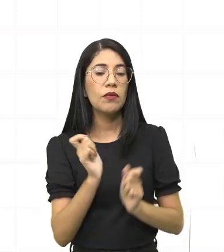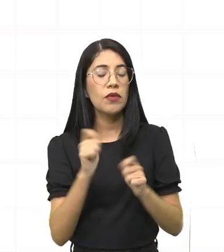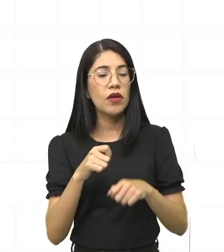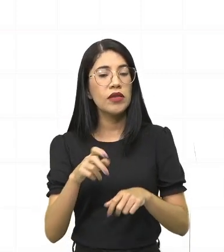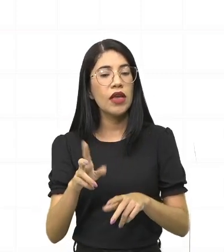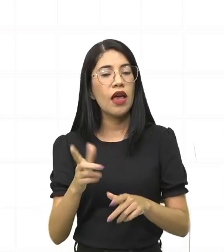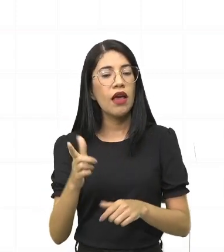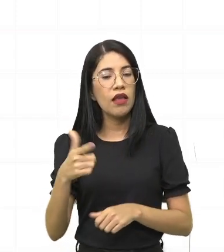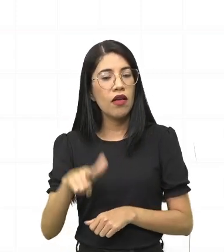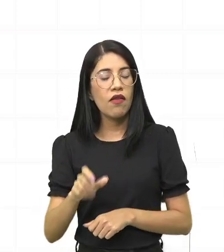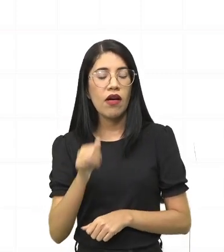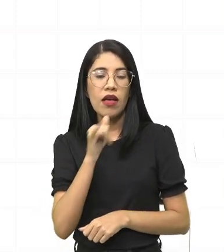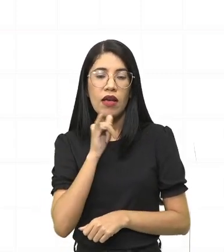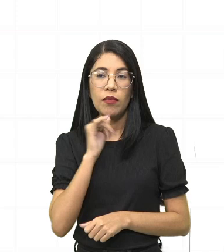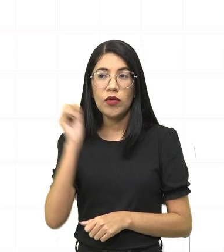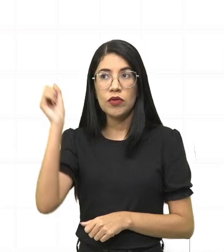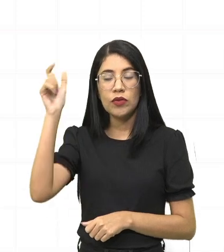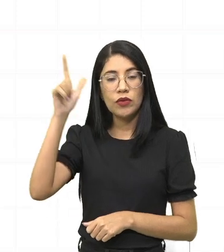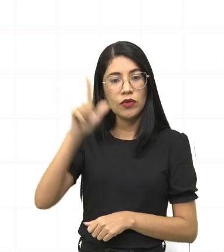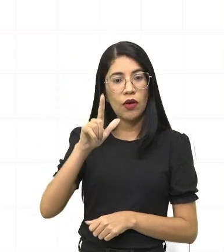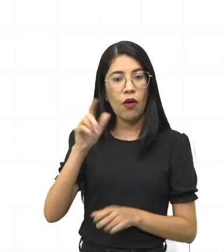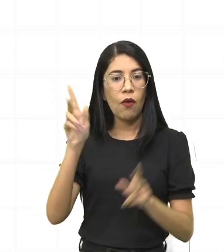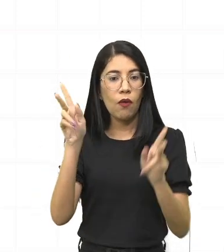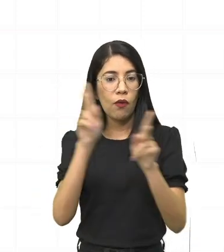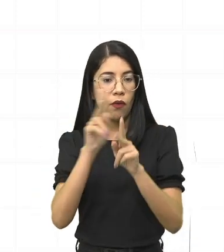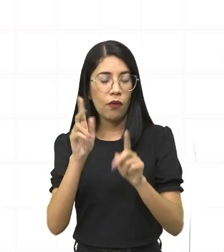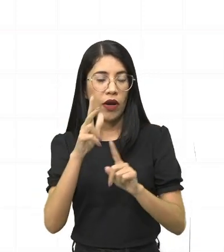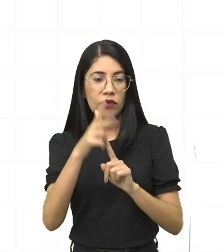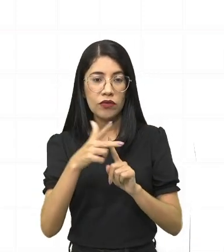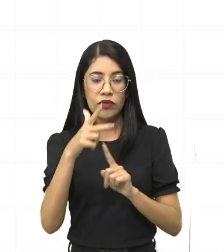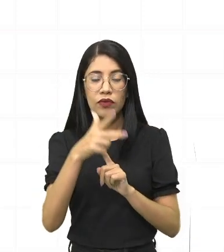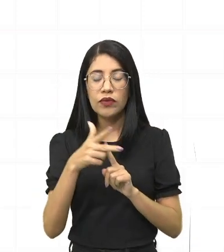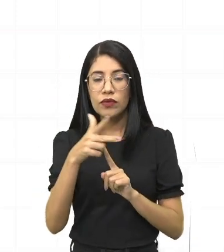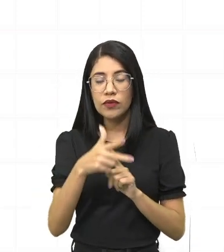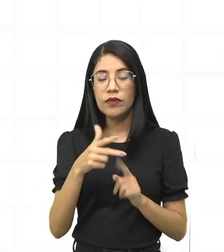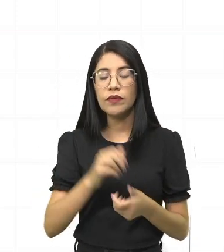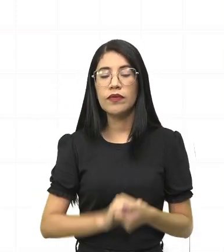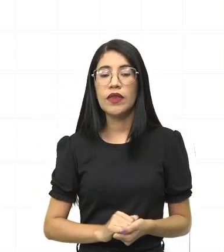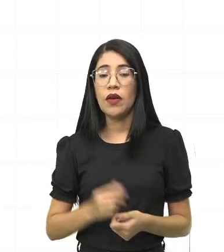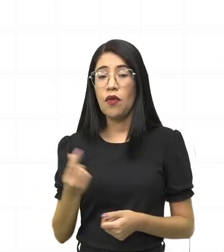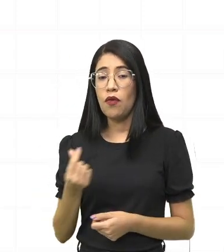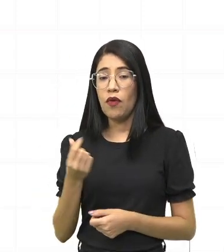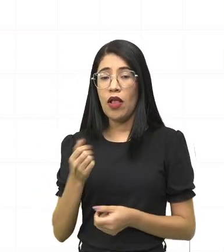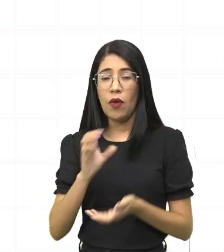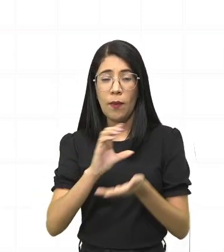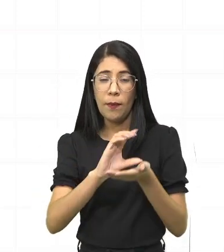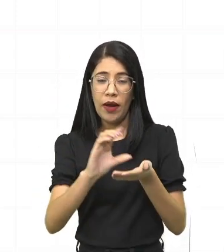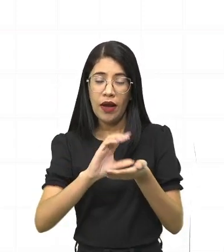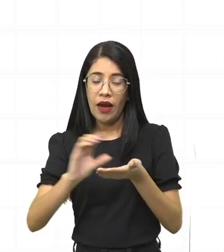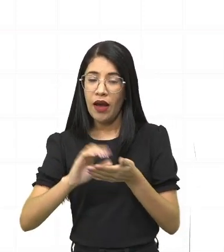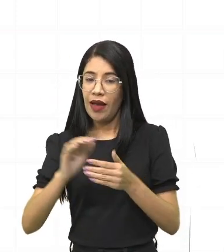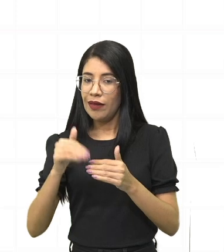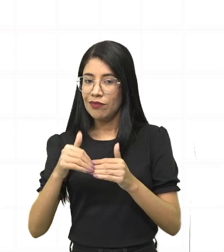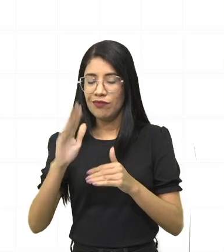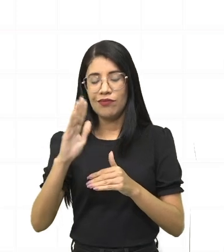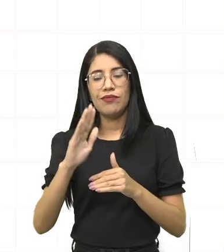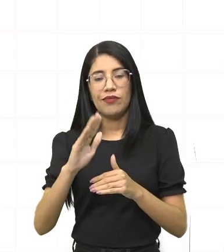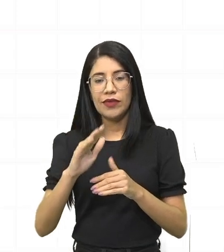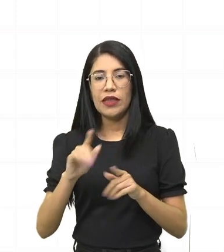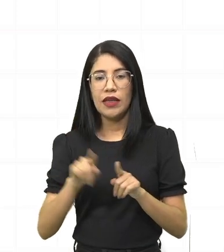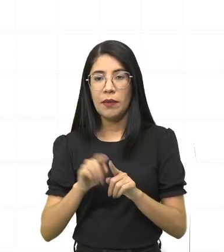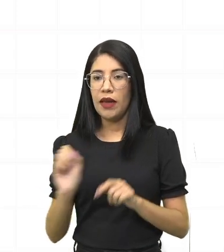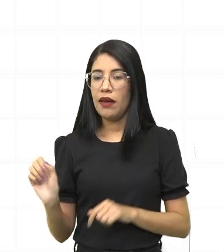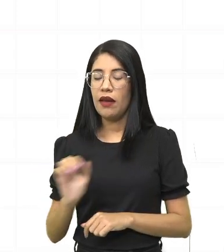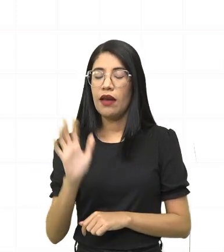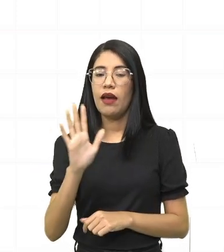renovável, como a solar e a eólica, né? É feito um gasto muito elevado aí para a implantação de uma